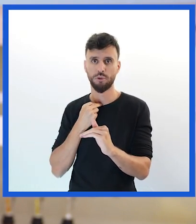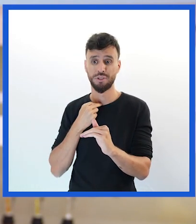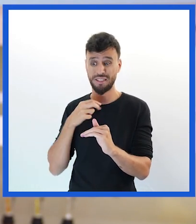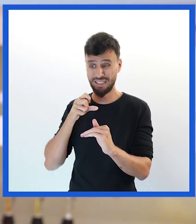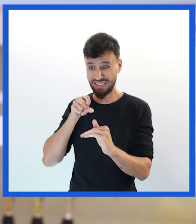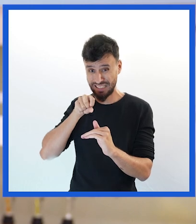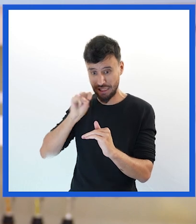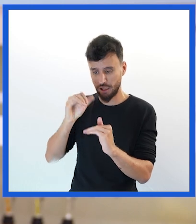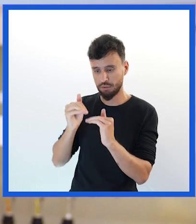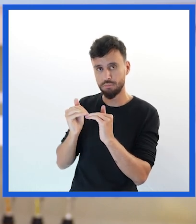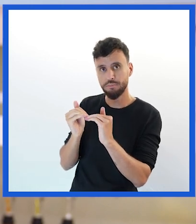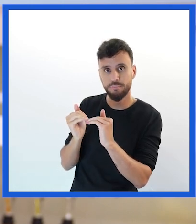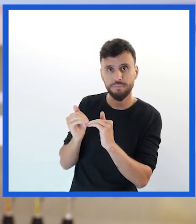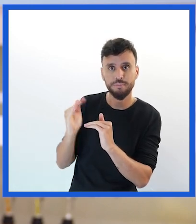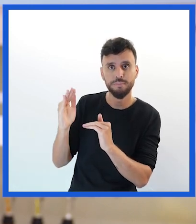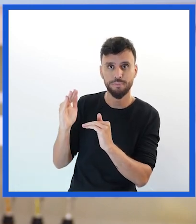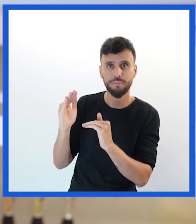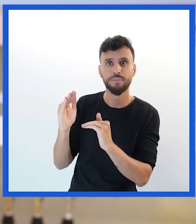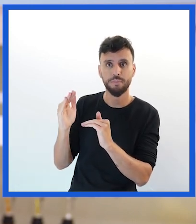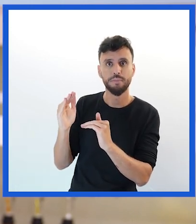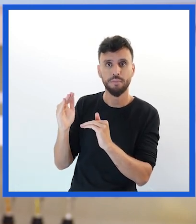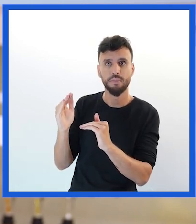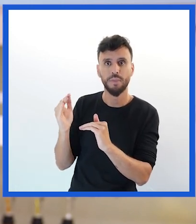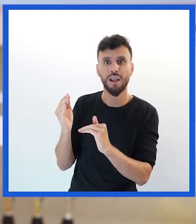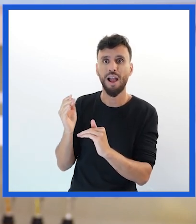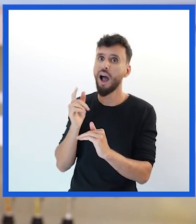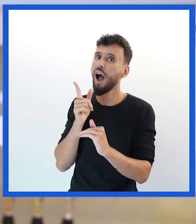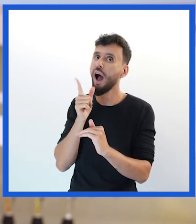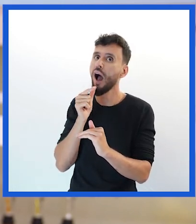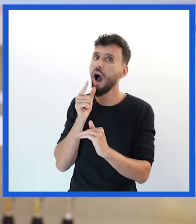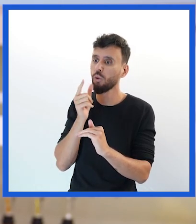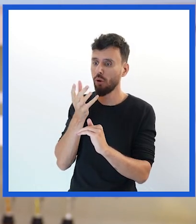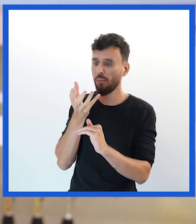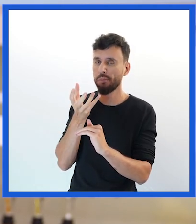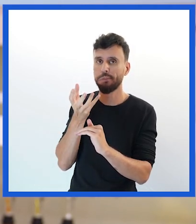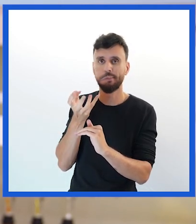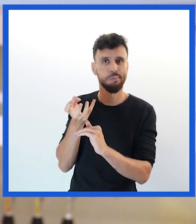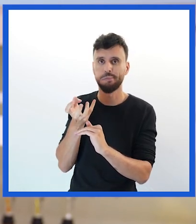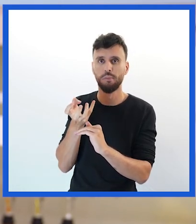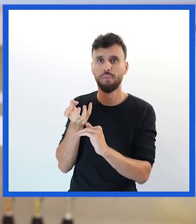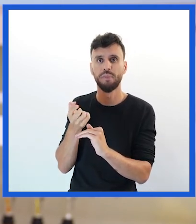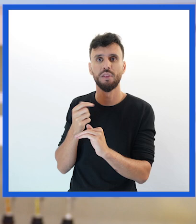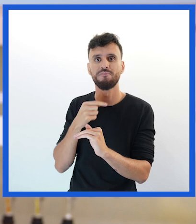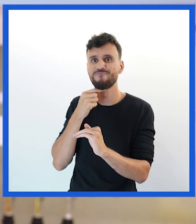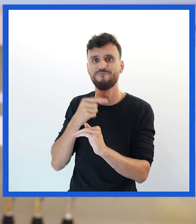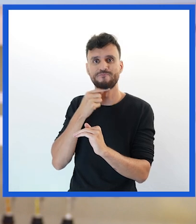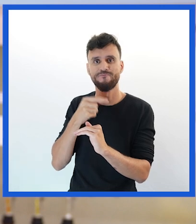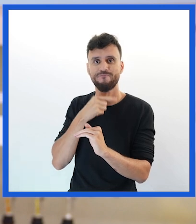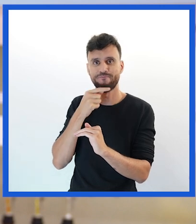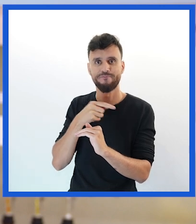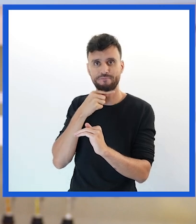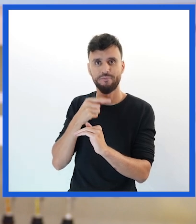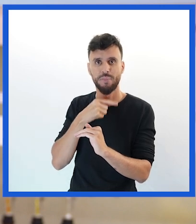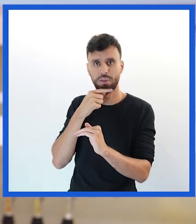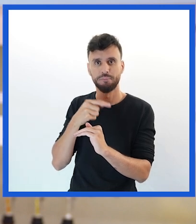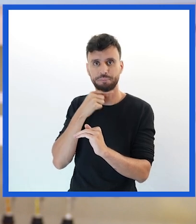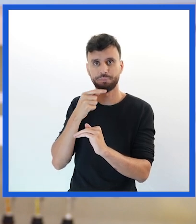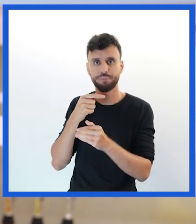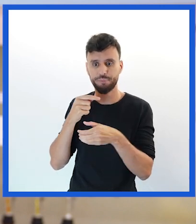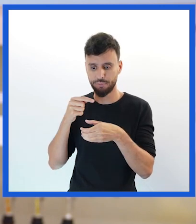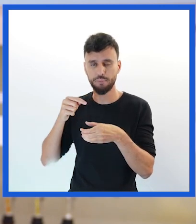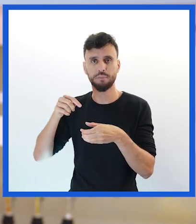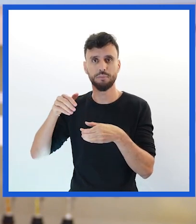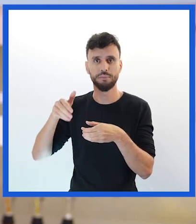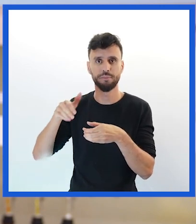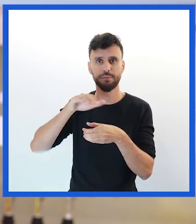valor, inicia-se um processo de retenção da água por oclusão, onde as grandes massas de sólidos formadas nessa